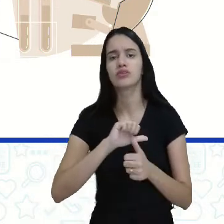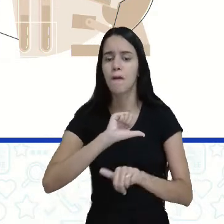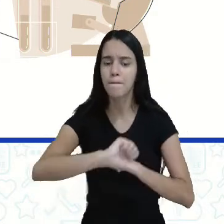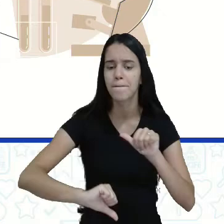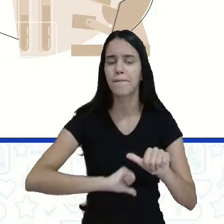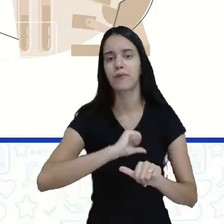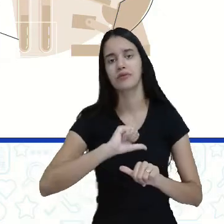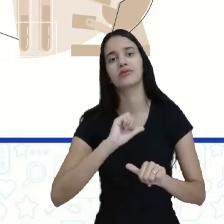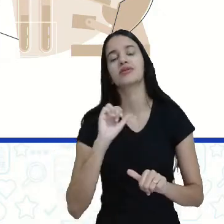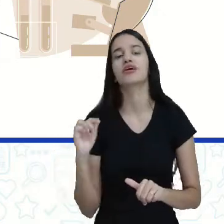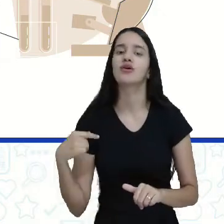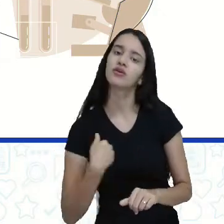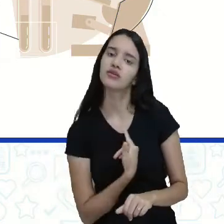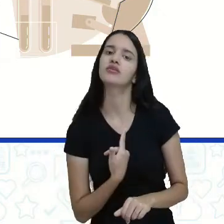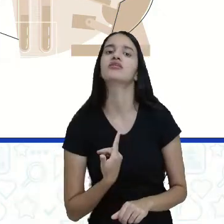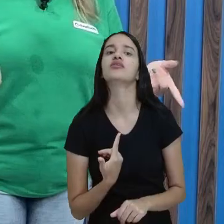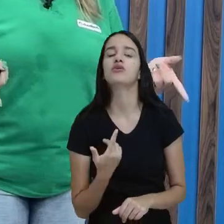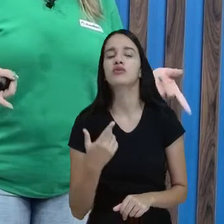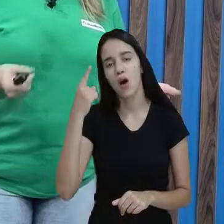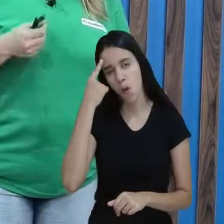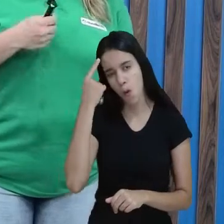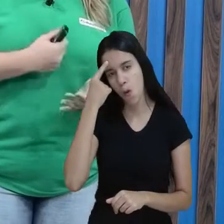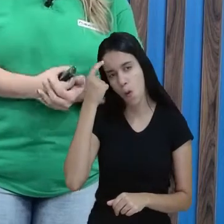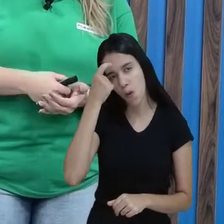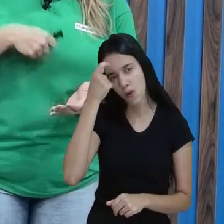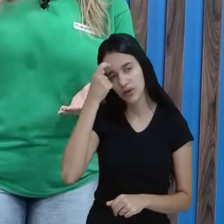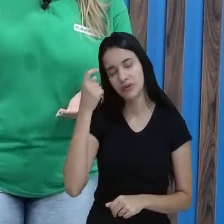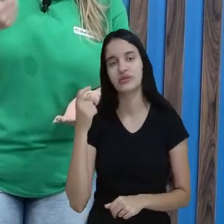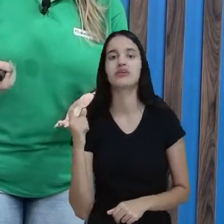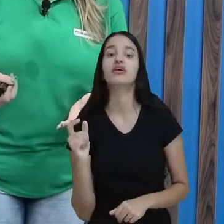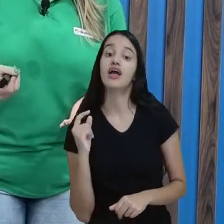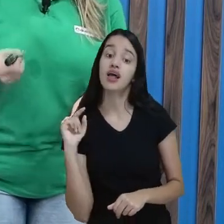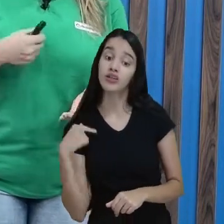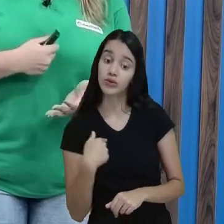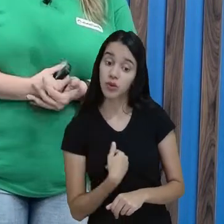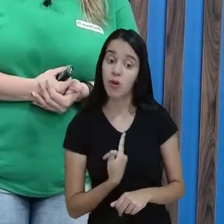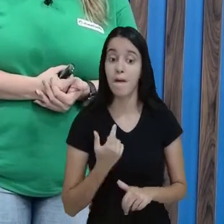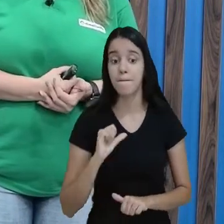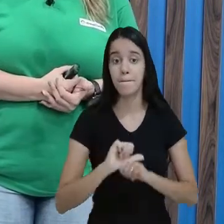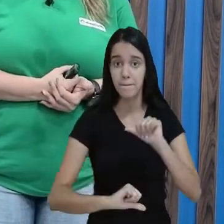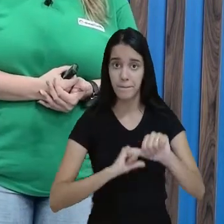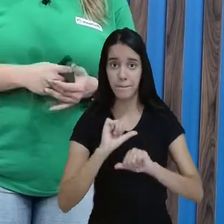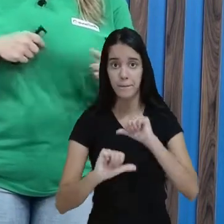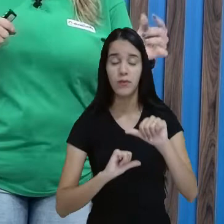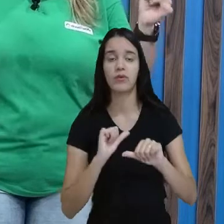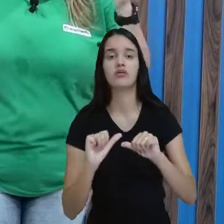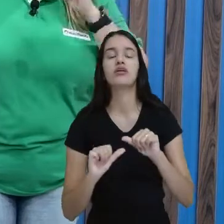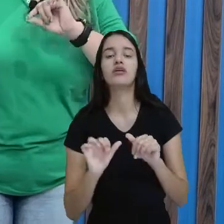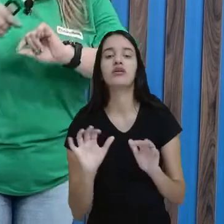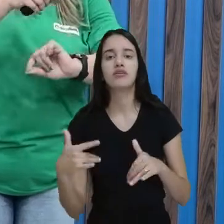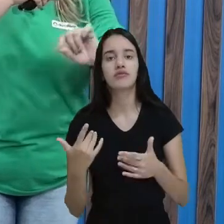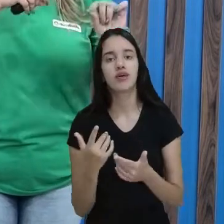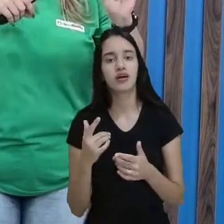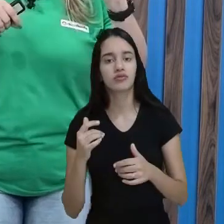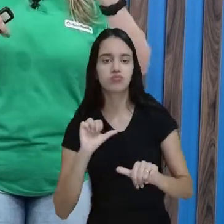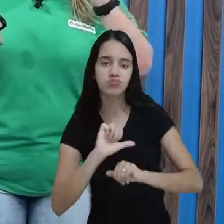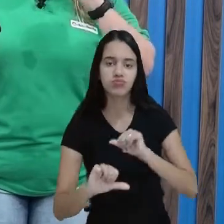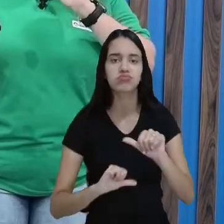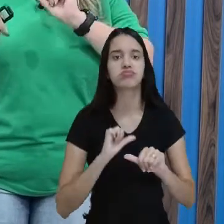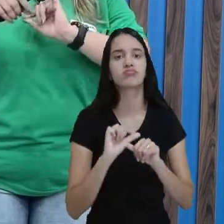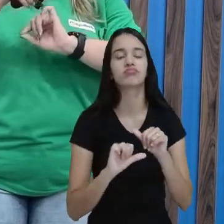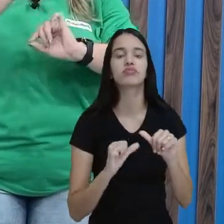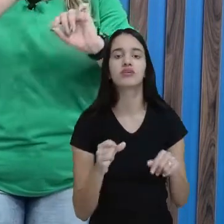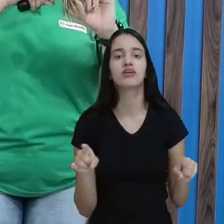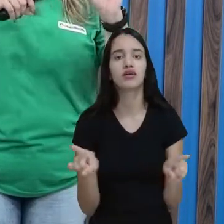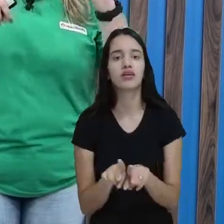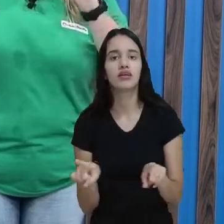mas com a nossa consciência, né? A gente vai lá e muda esses, faz essa recombinação de genes, né?